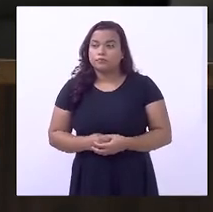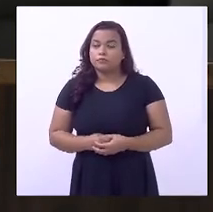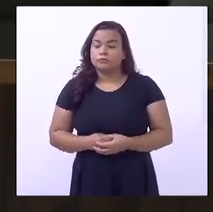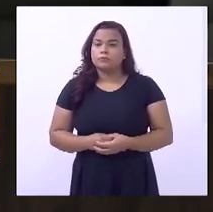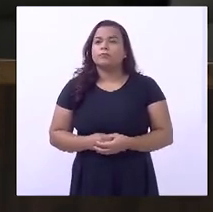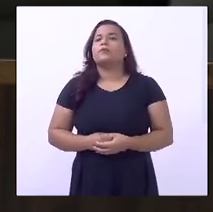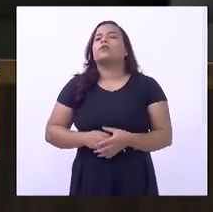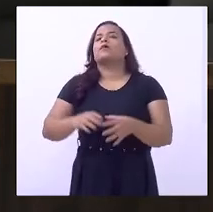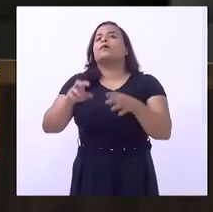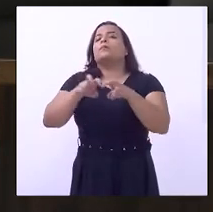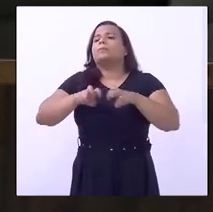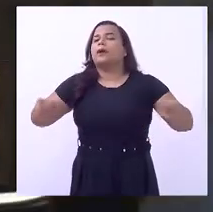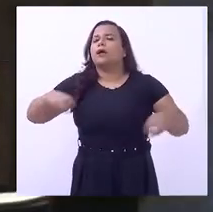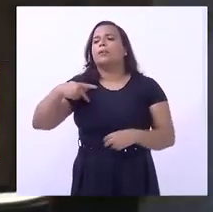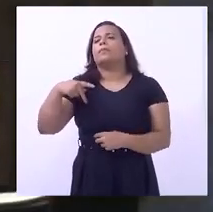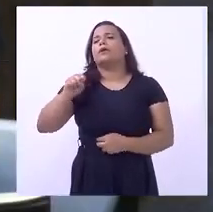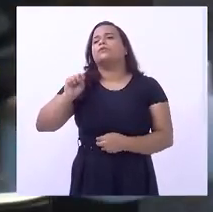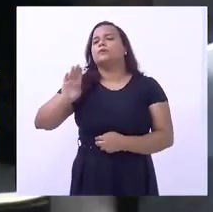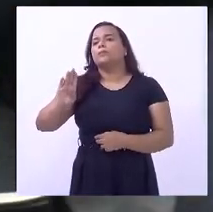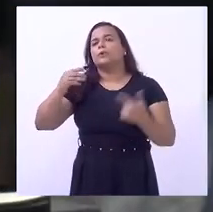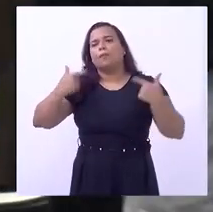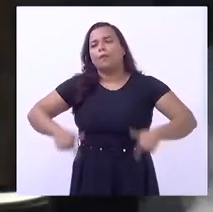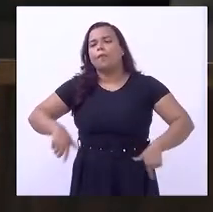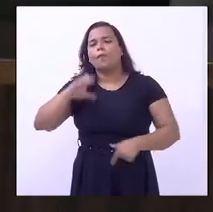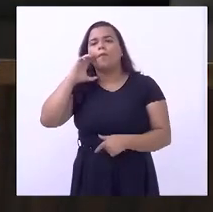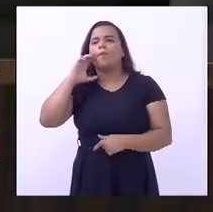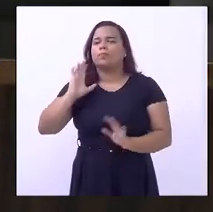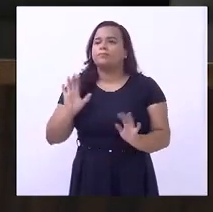Pela bancada do PSB, abstenção.